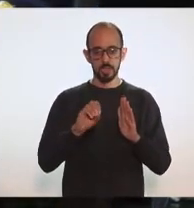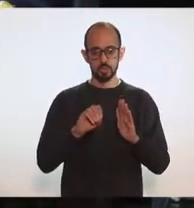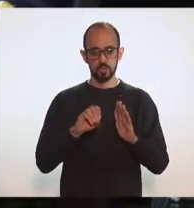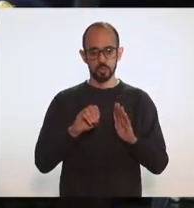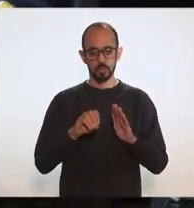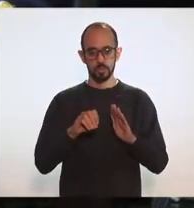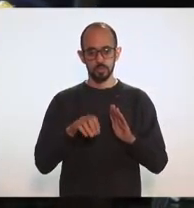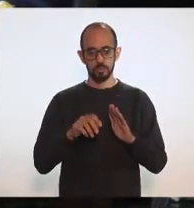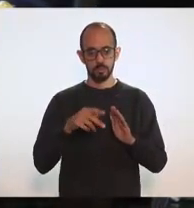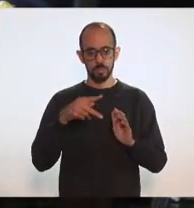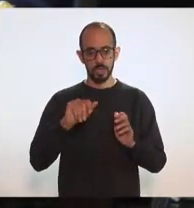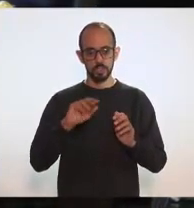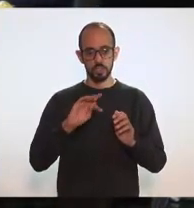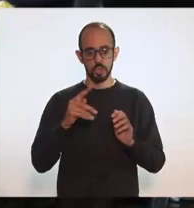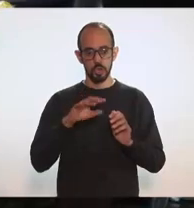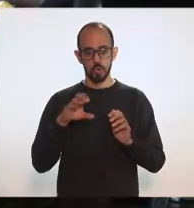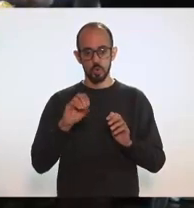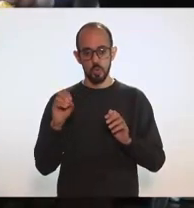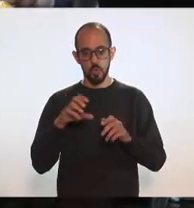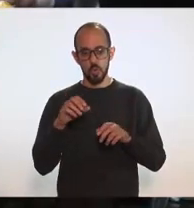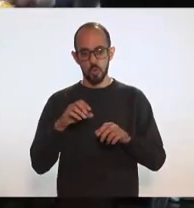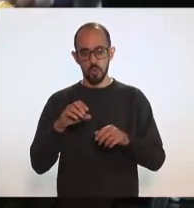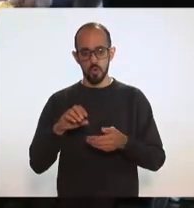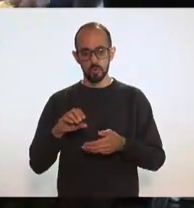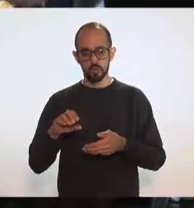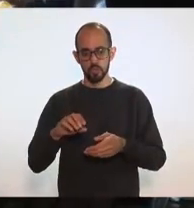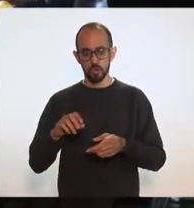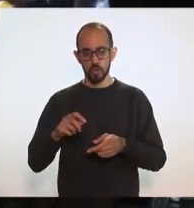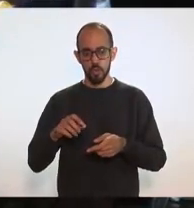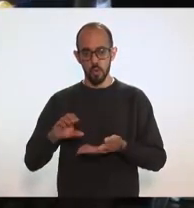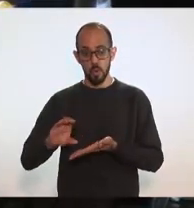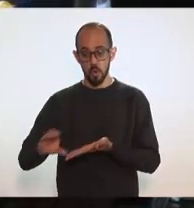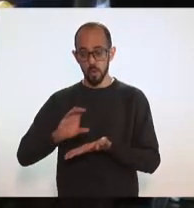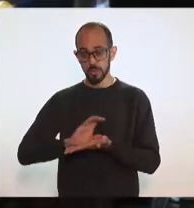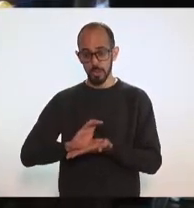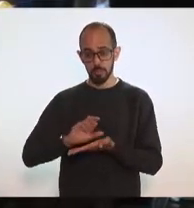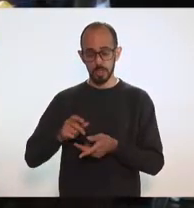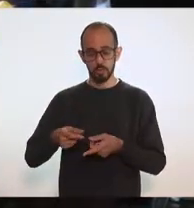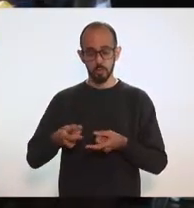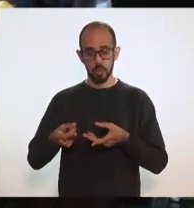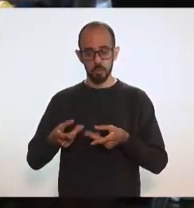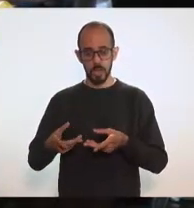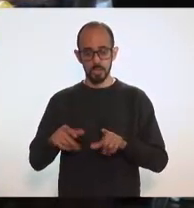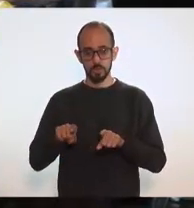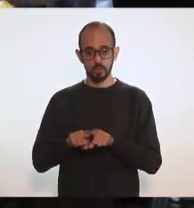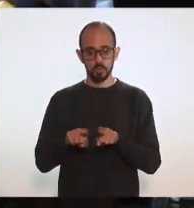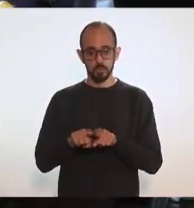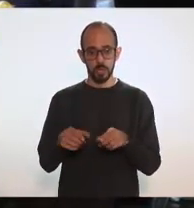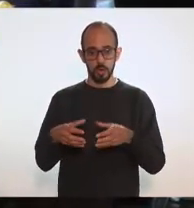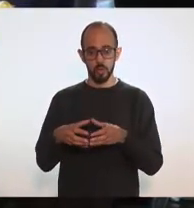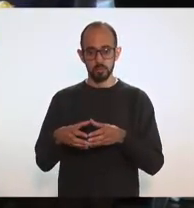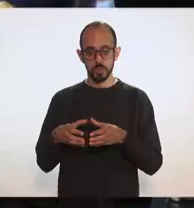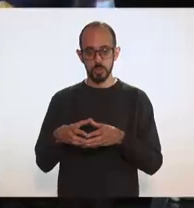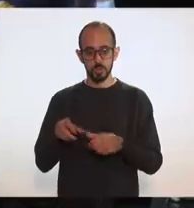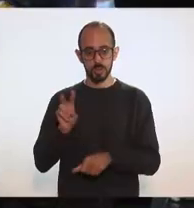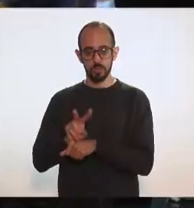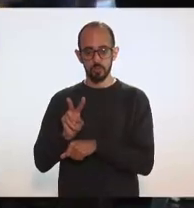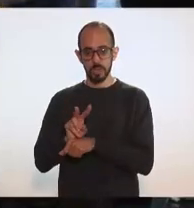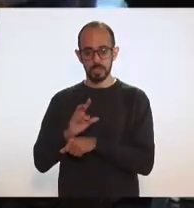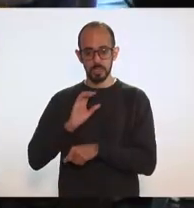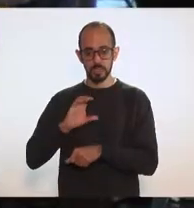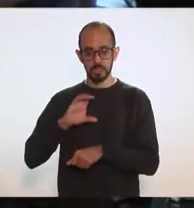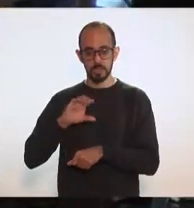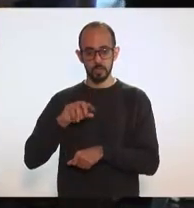de Defesa Civil, Economia e Comércio e Orçamento, Finanças, Fiscalização Financeira e Controle. Pela Comissão de Defesa Civil, deputado Rosenberg